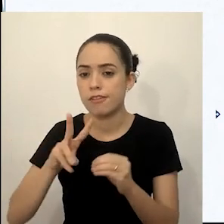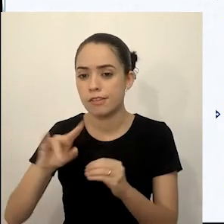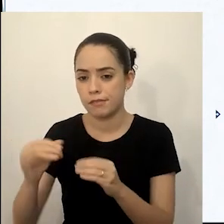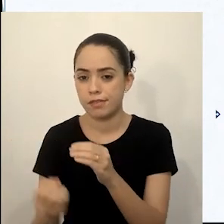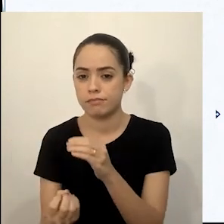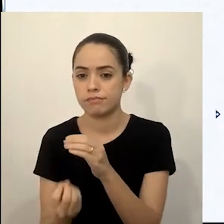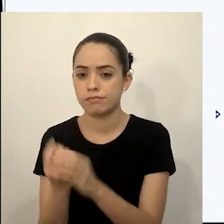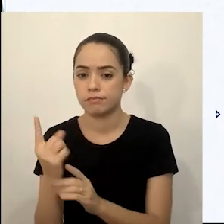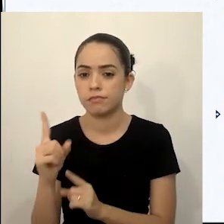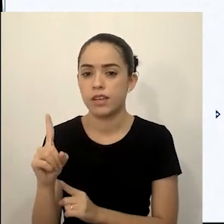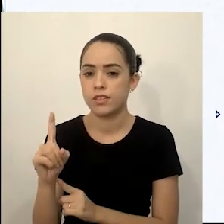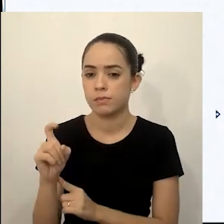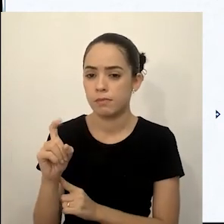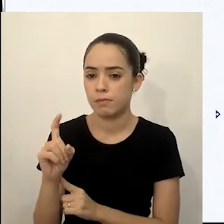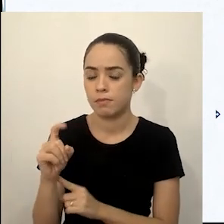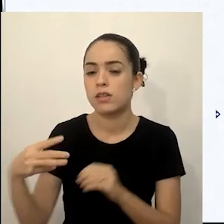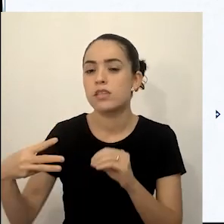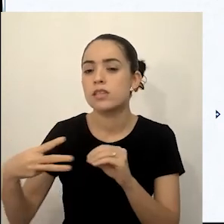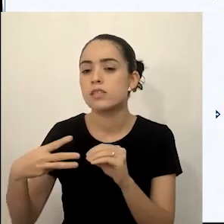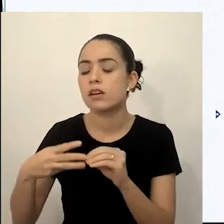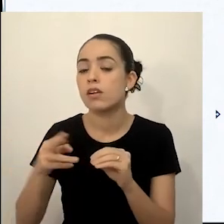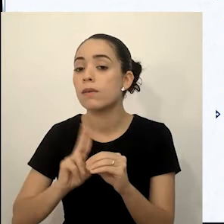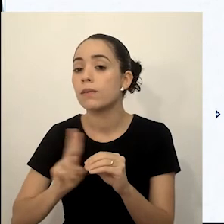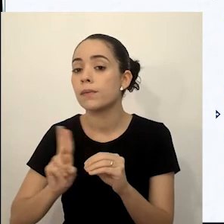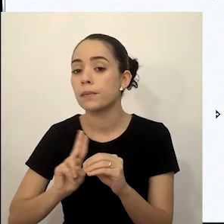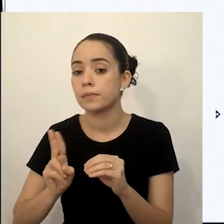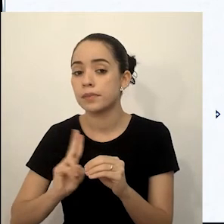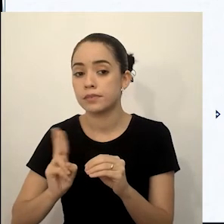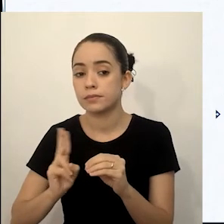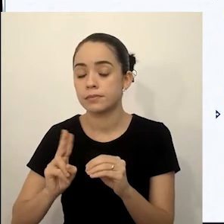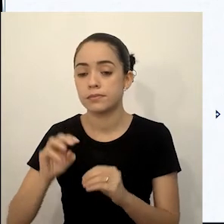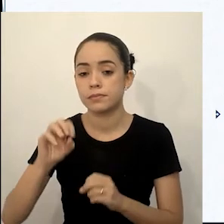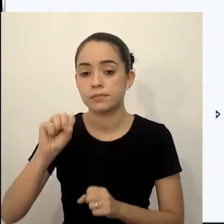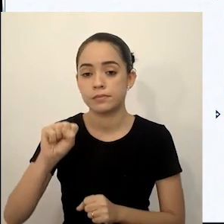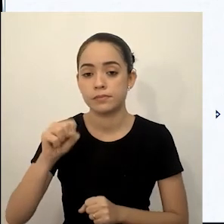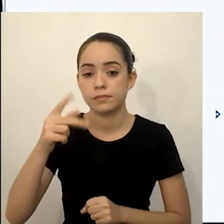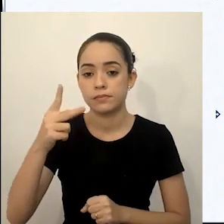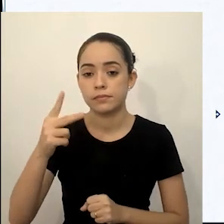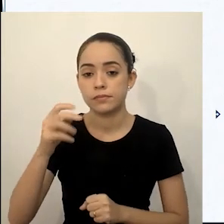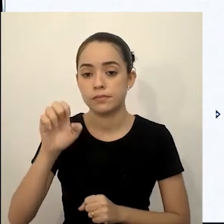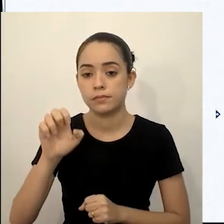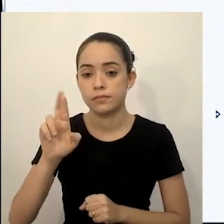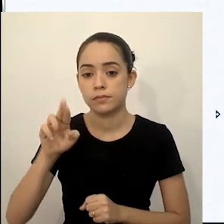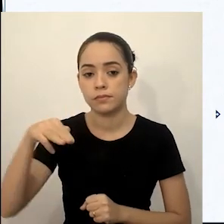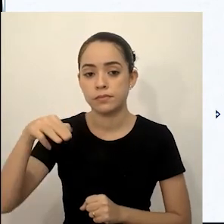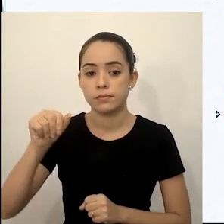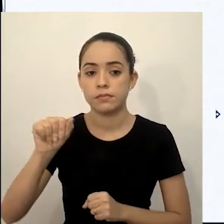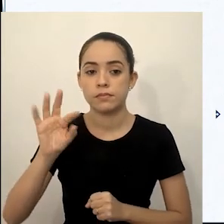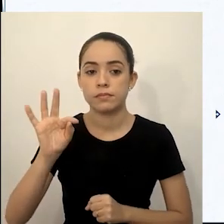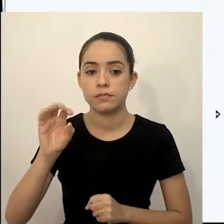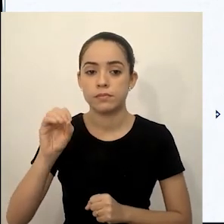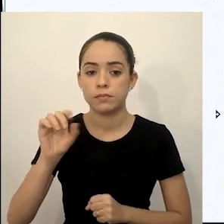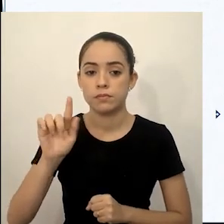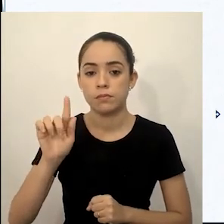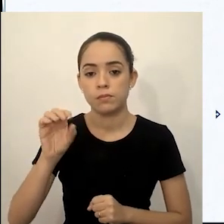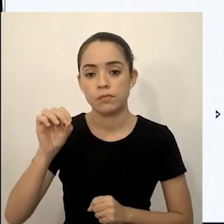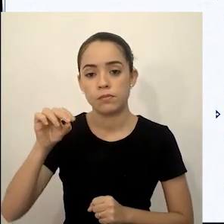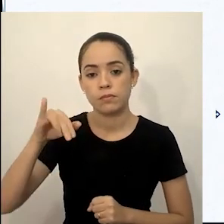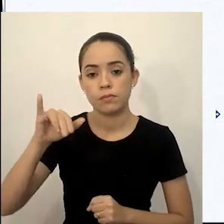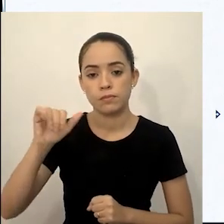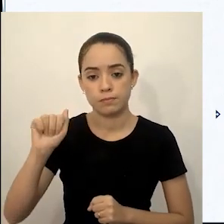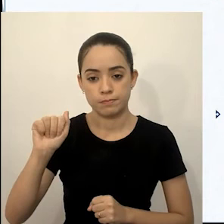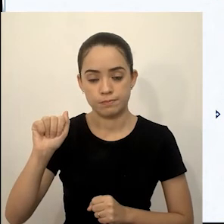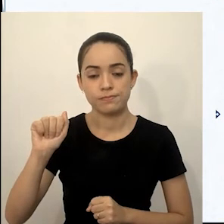As células de origem dos espermatozoides são denominadas de